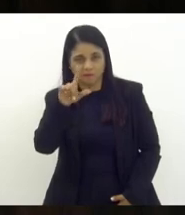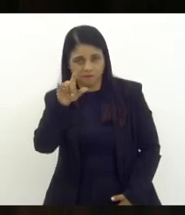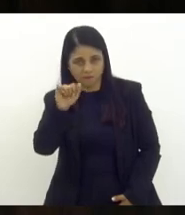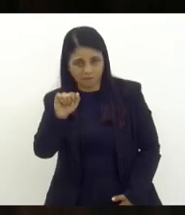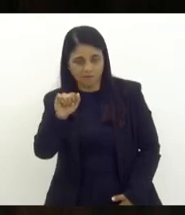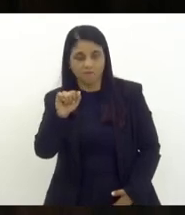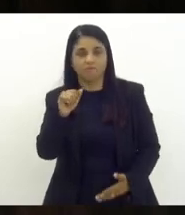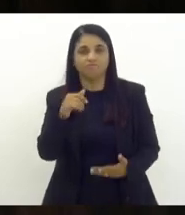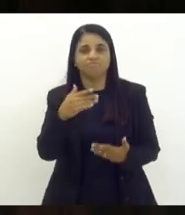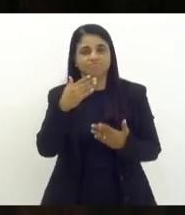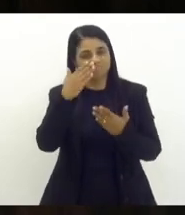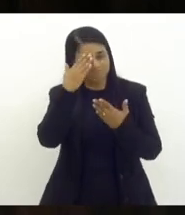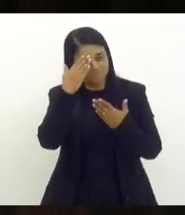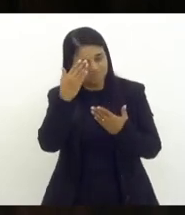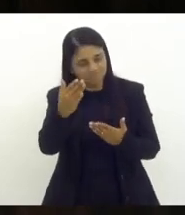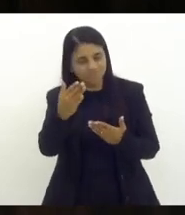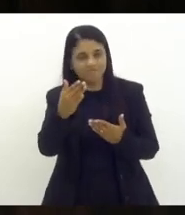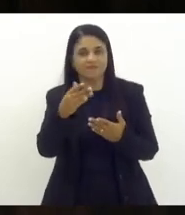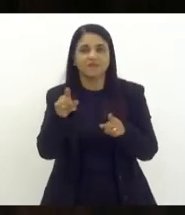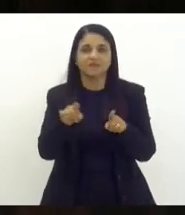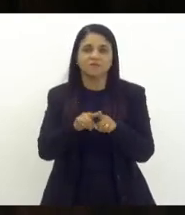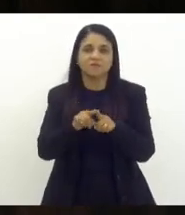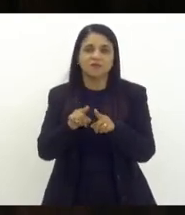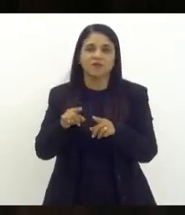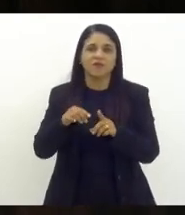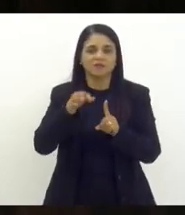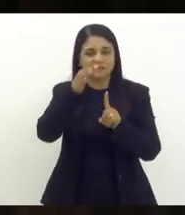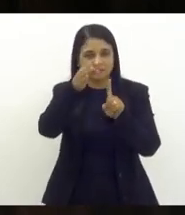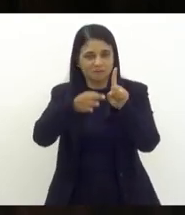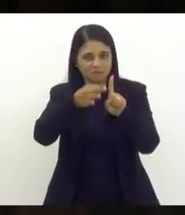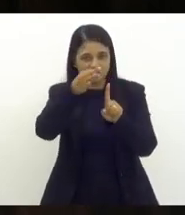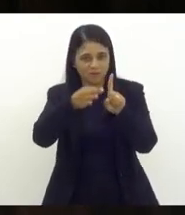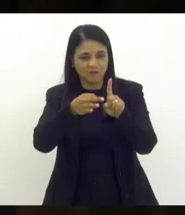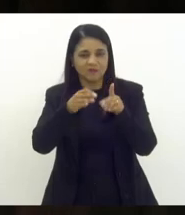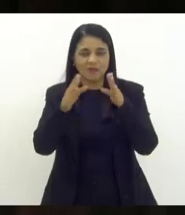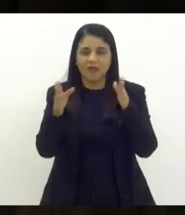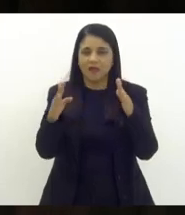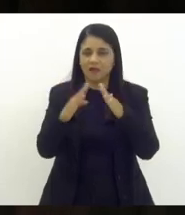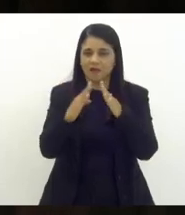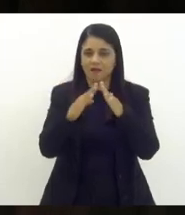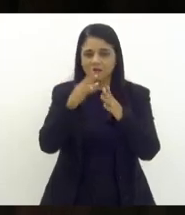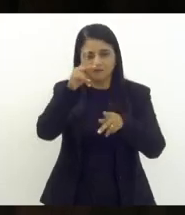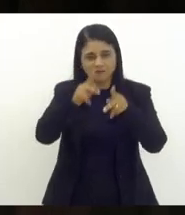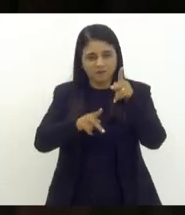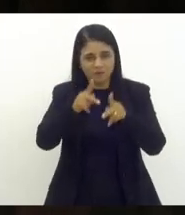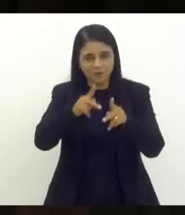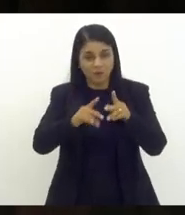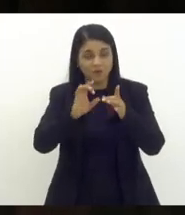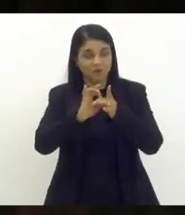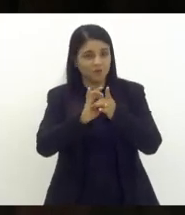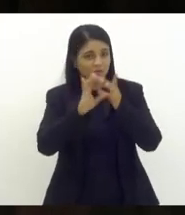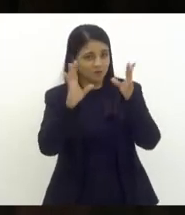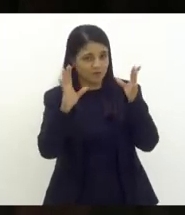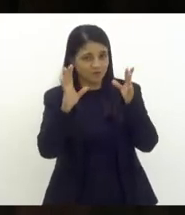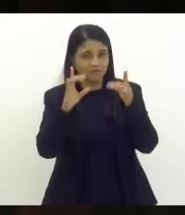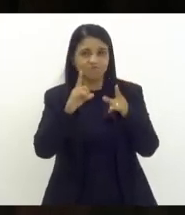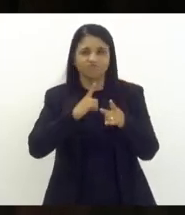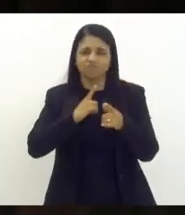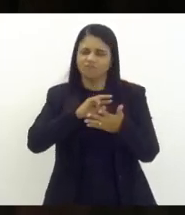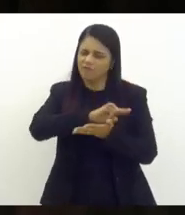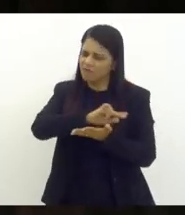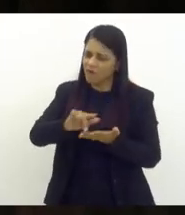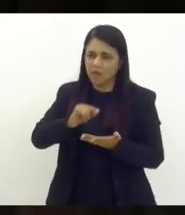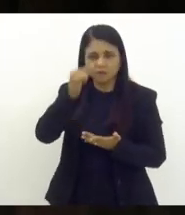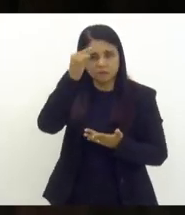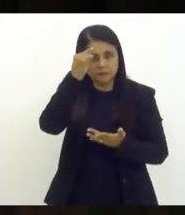Colocou a nossa excelentíssima desembargadora a casa do povo a casa democrática aqui são vários pensamentos